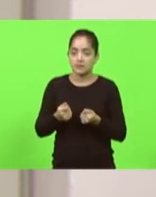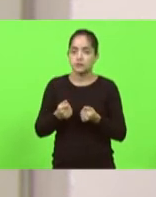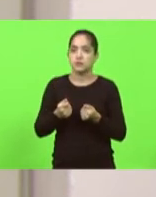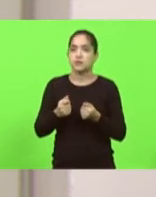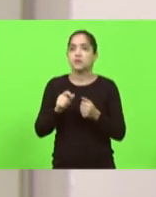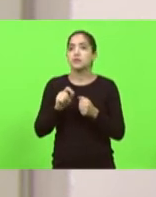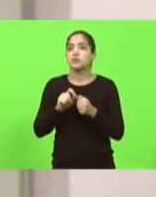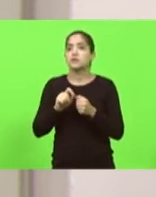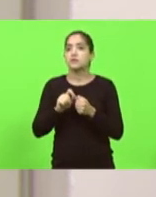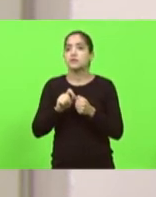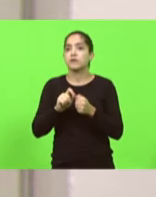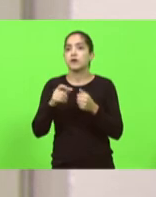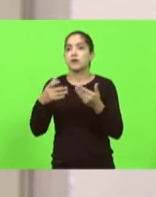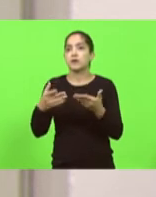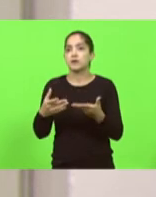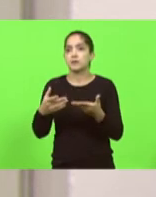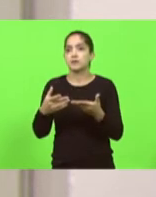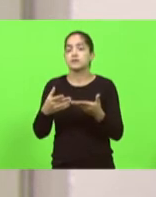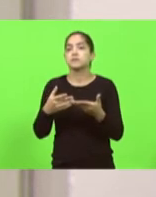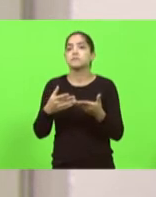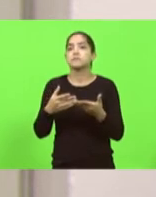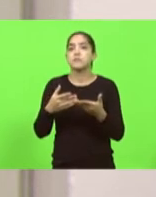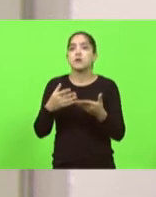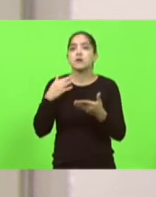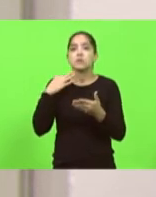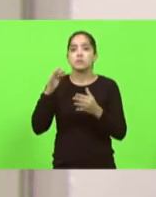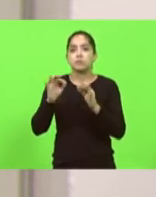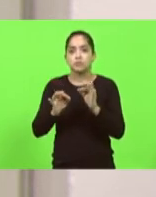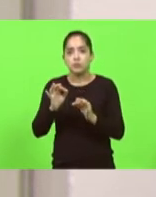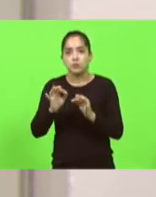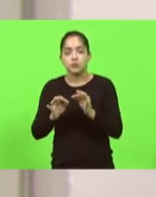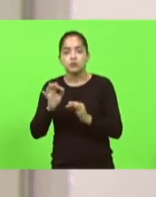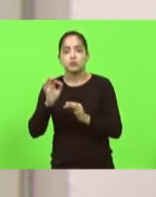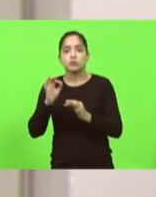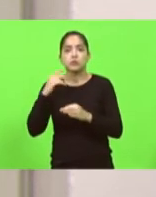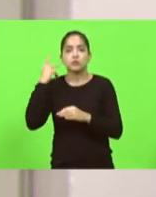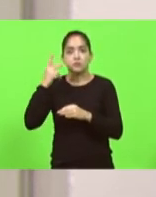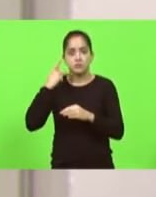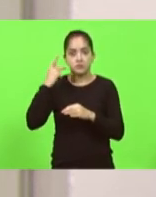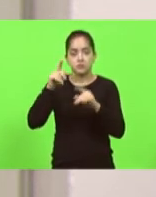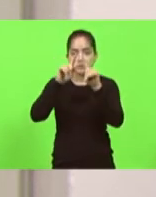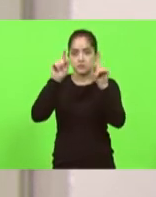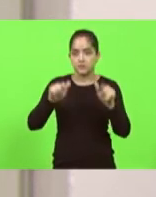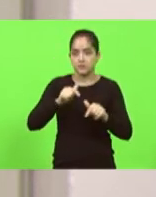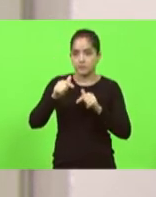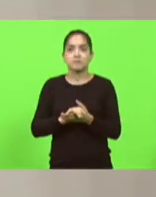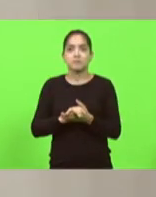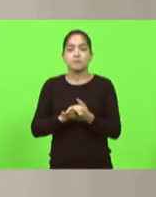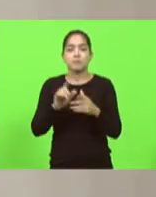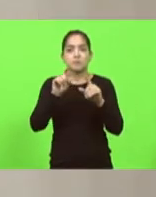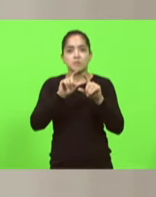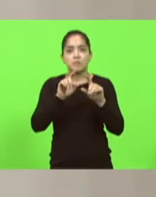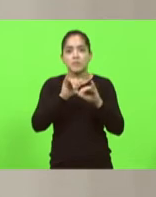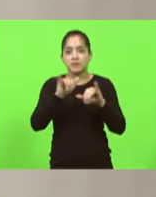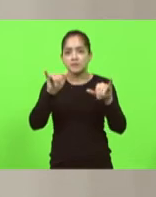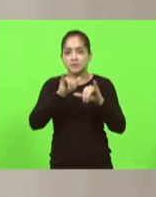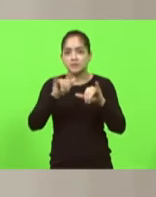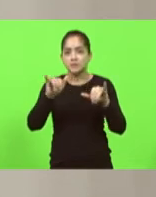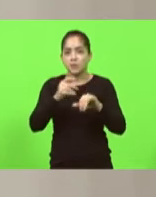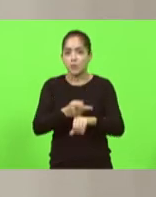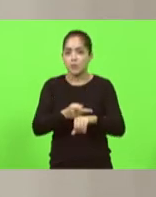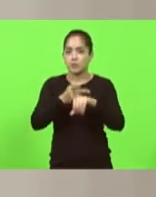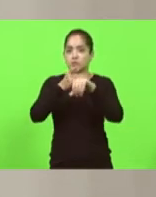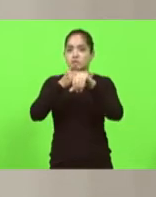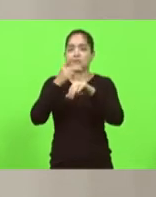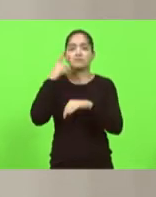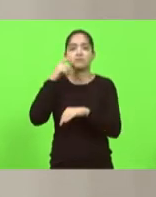o nosso tribunal, o que faz os nossos magistrados, os nossos promotores e os nossos servidores do Poder Judiciário. O projeto é vencedor.